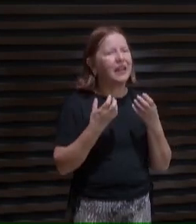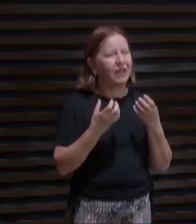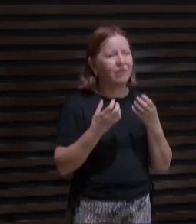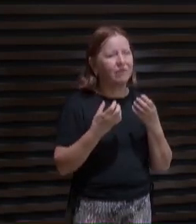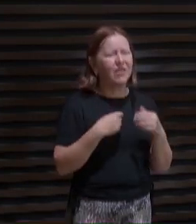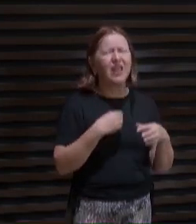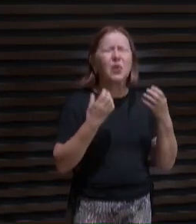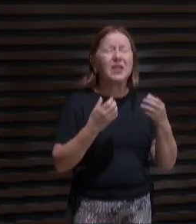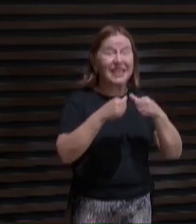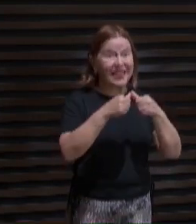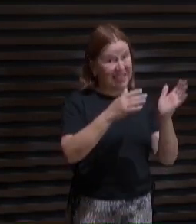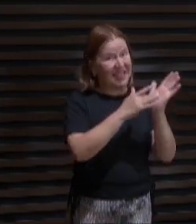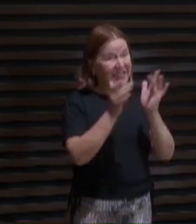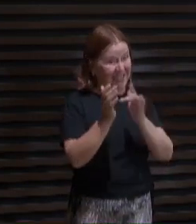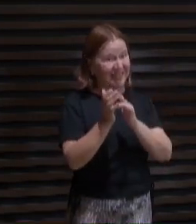esse Jesus.